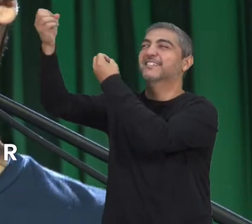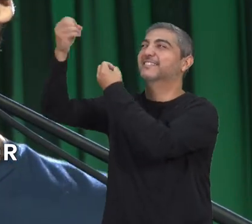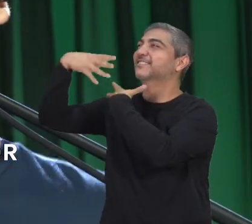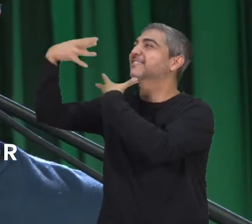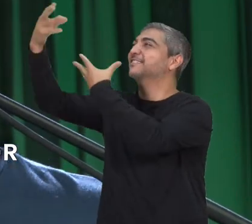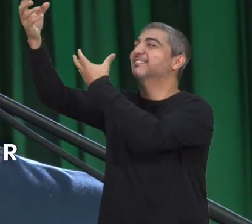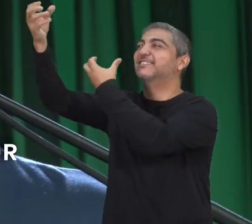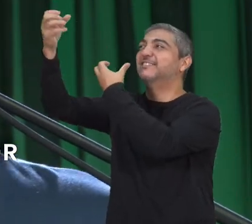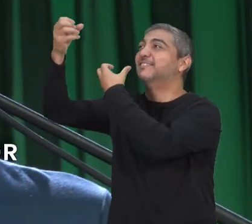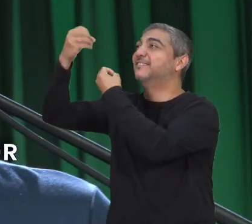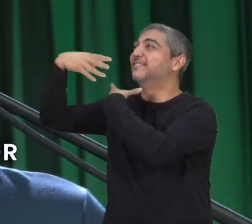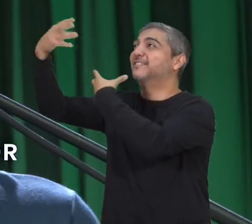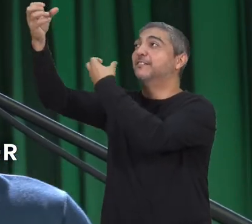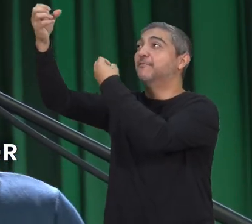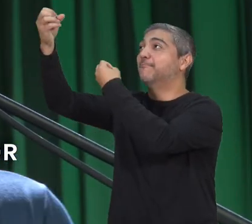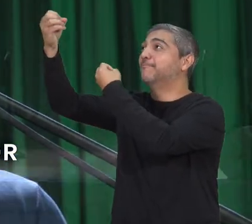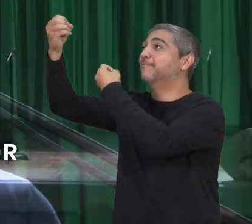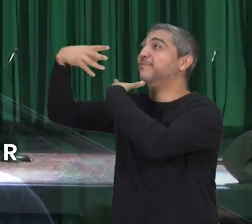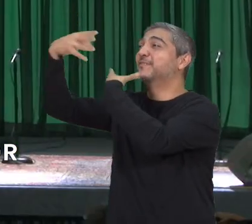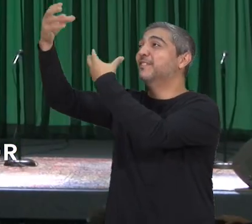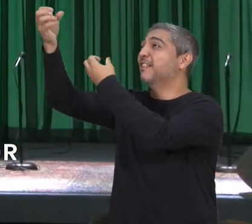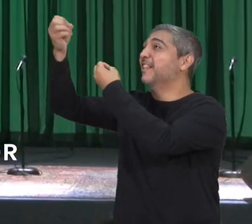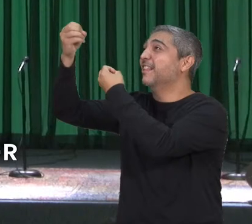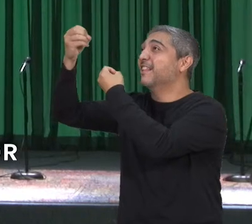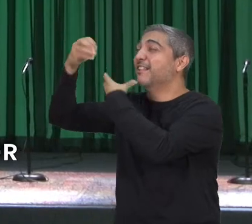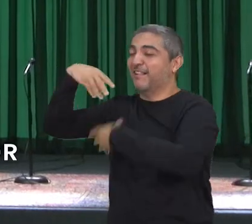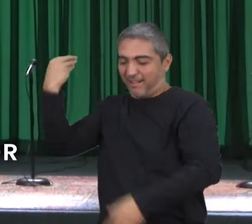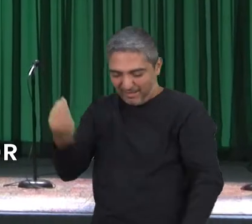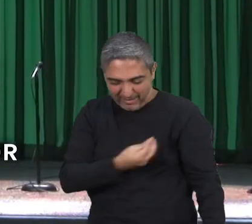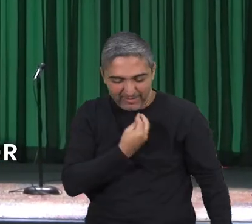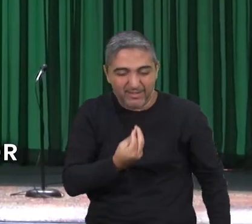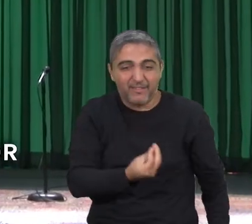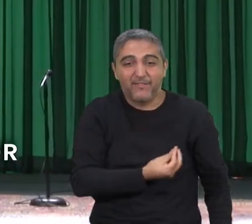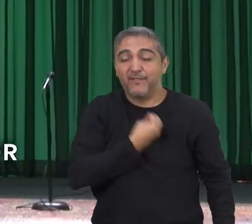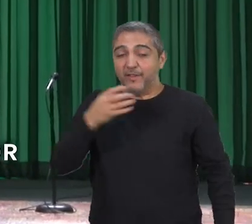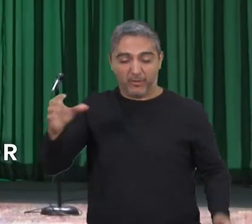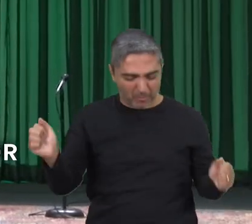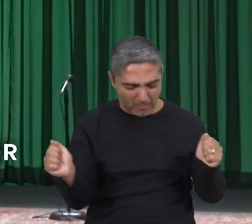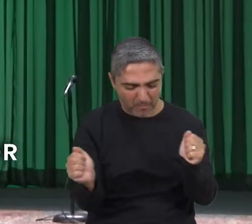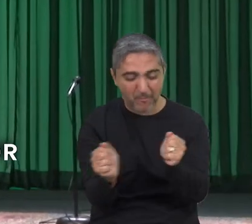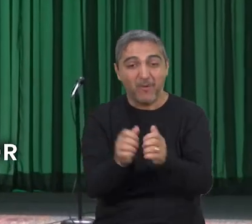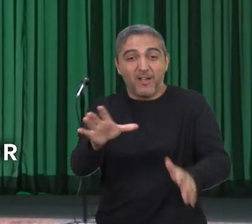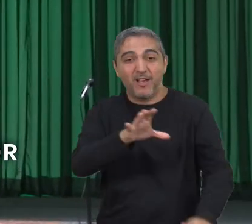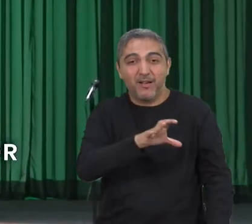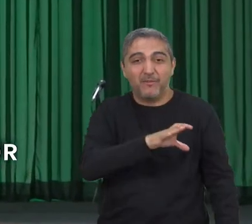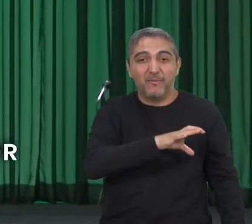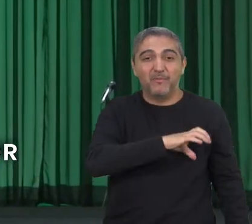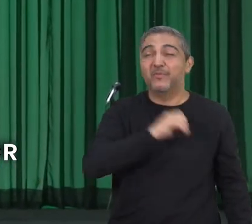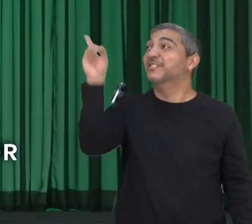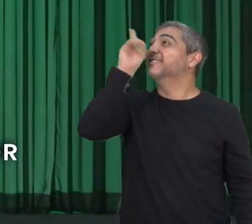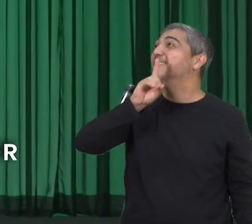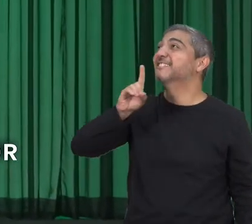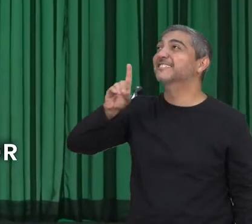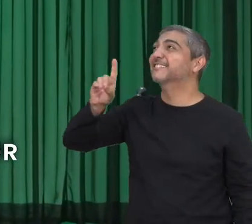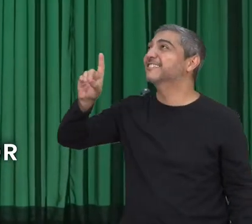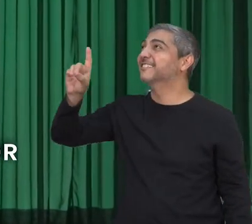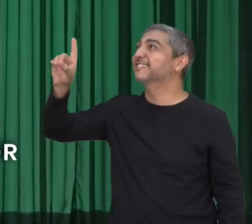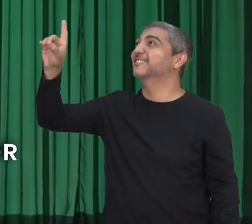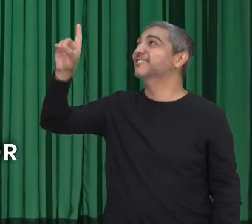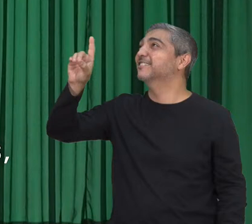Ensina-nos a viver o teu amor, então certamente